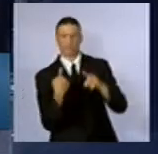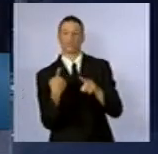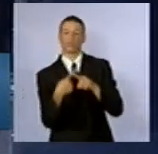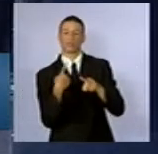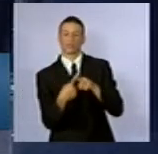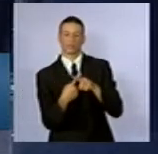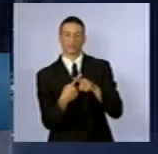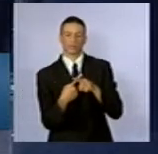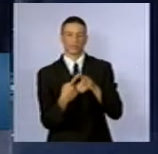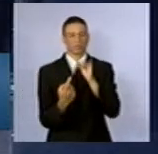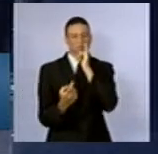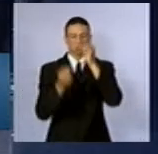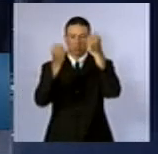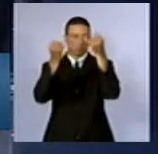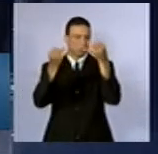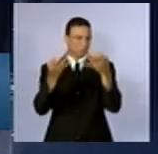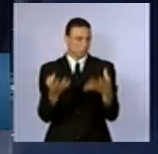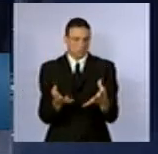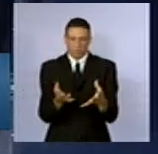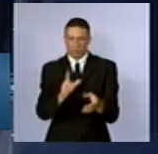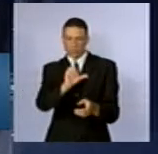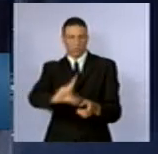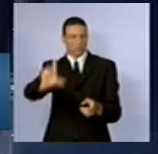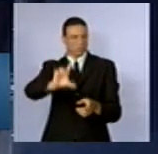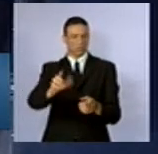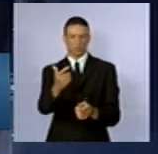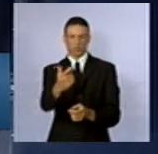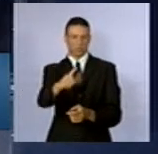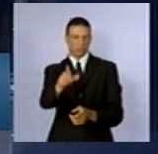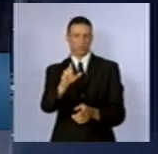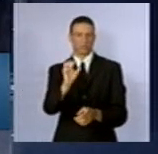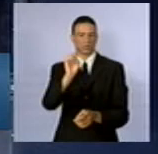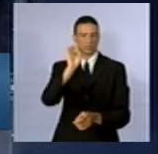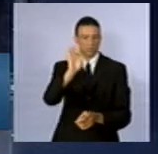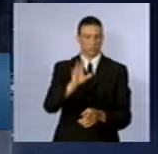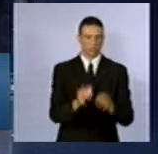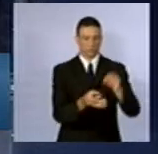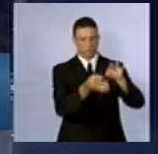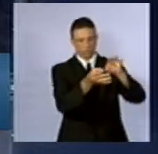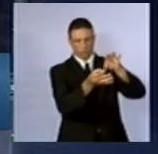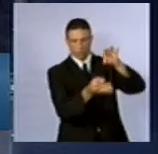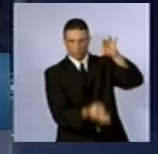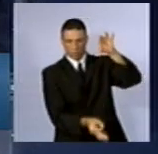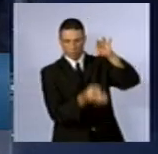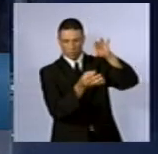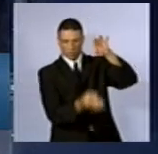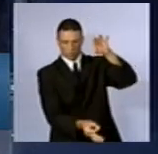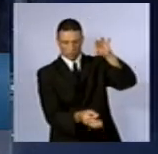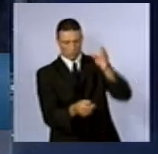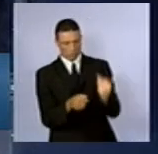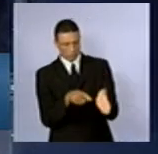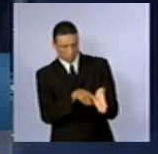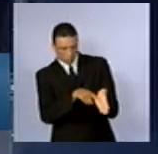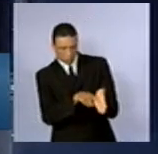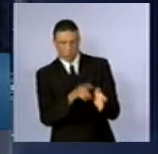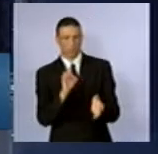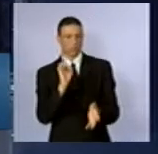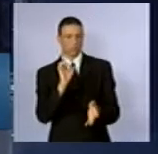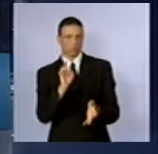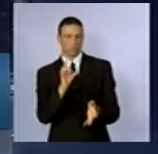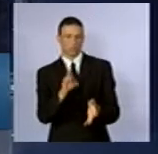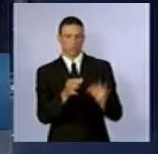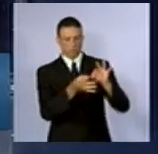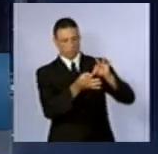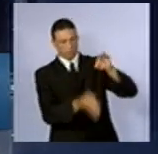até nenhuma uma explicação lógica. 1,5 metro, na verdade, é a posição para a colocação do medidor, uma posição que seja possível análise, em